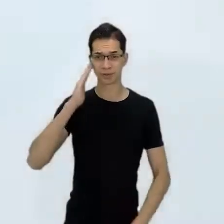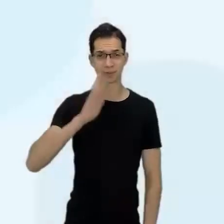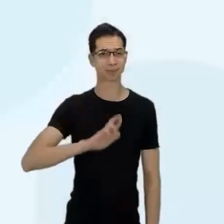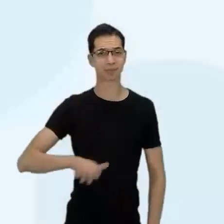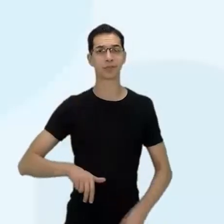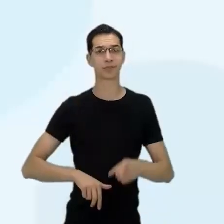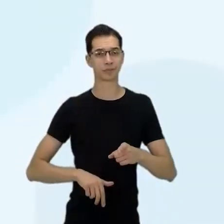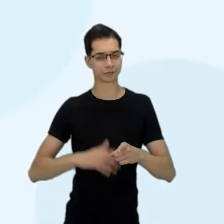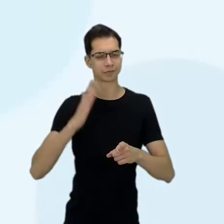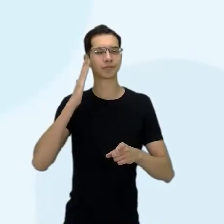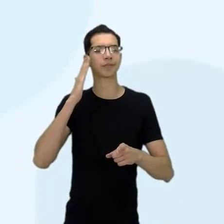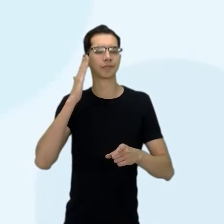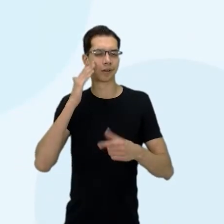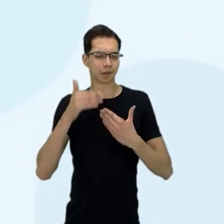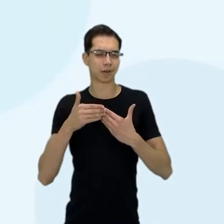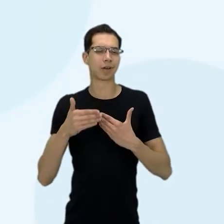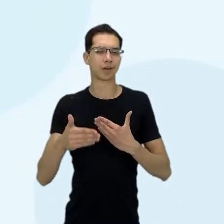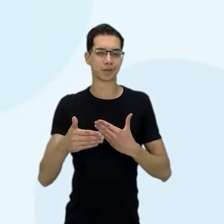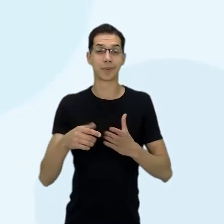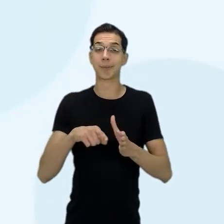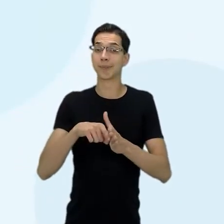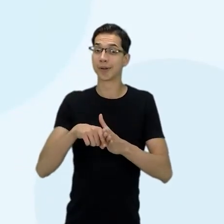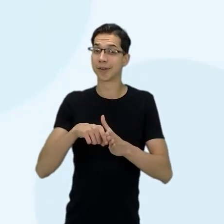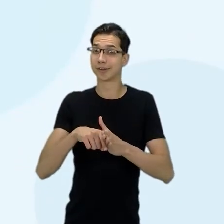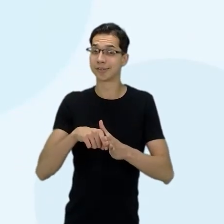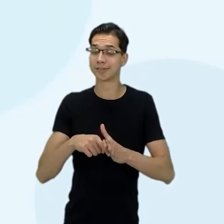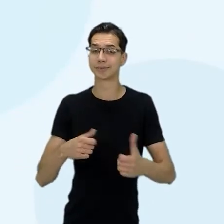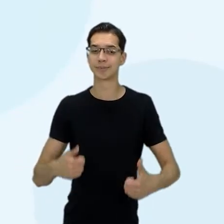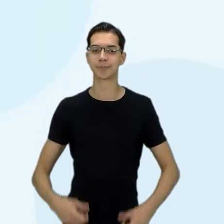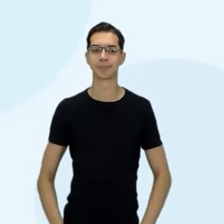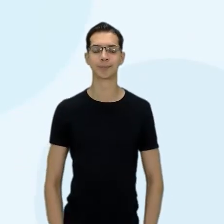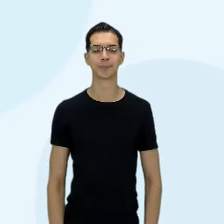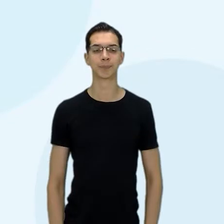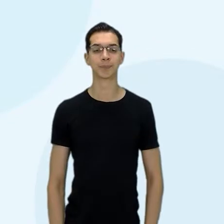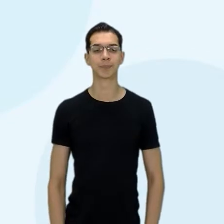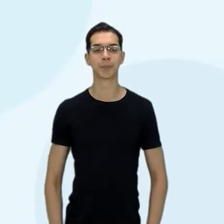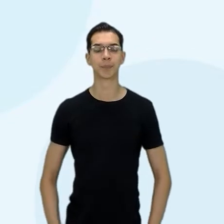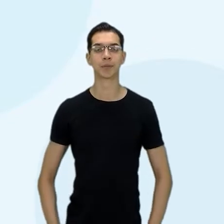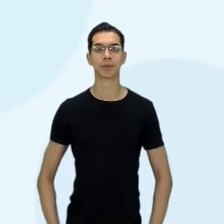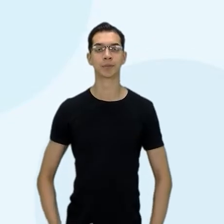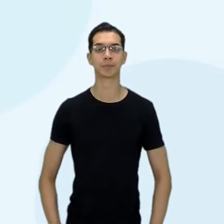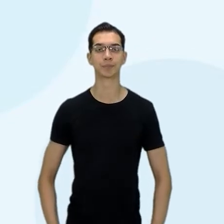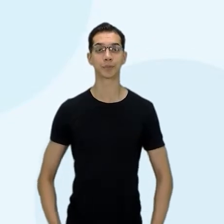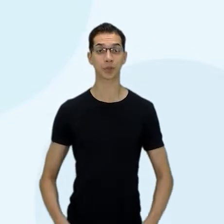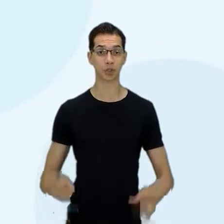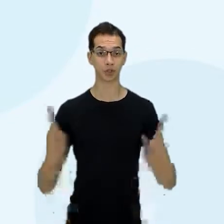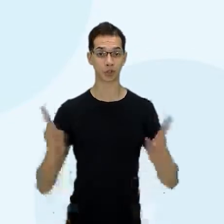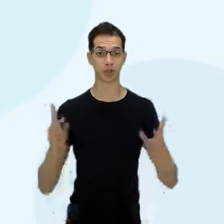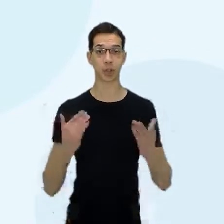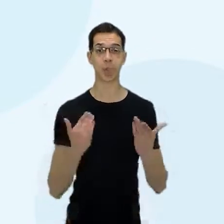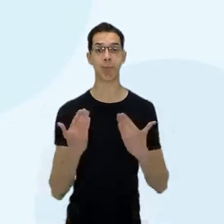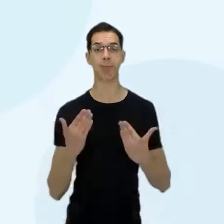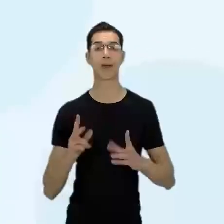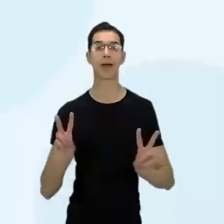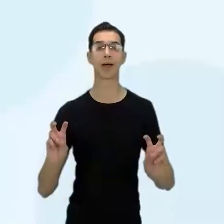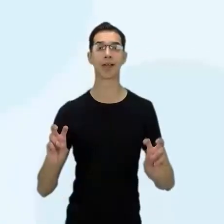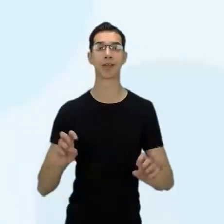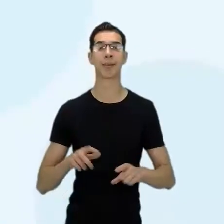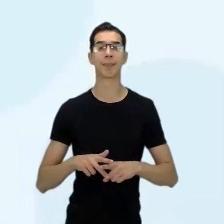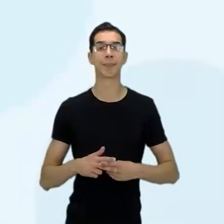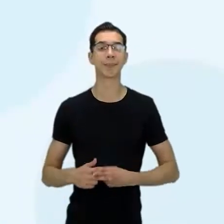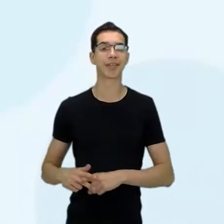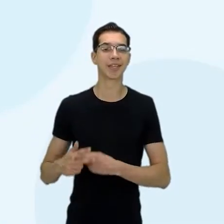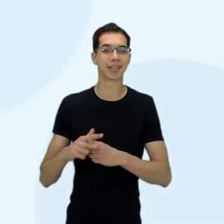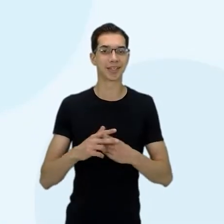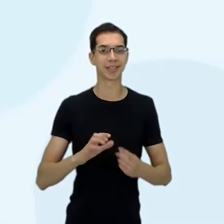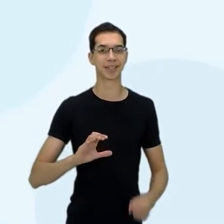de conversa, na nossa velha e ainda austera e ainda presente mecânica clássica, consiste